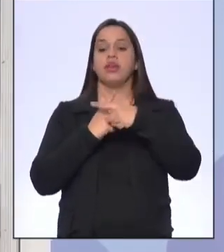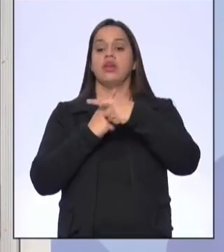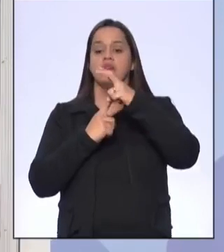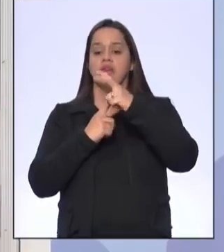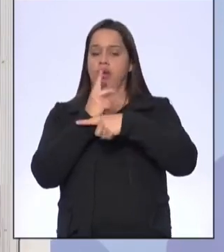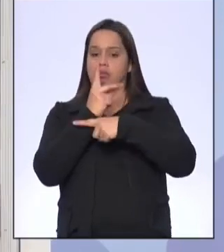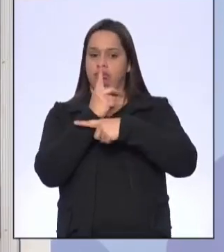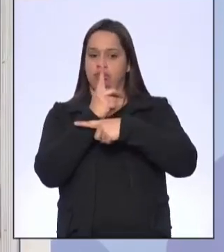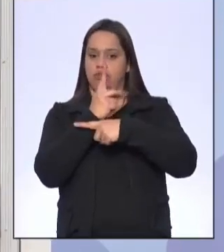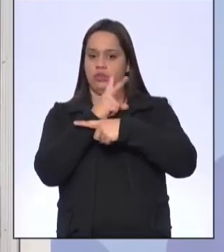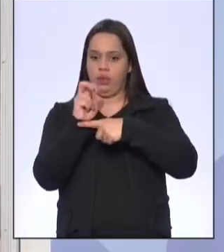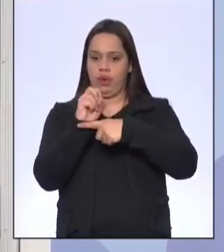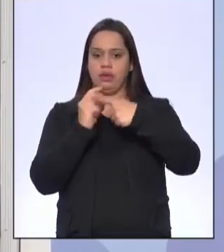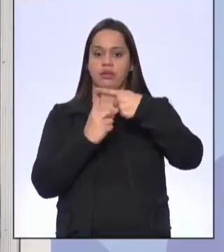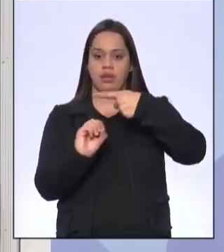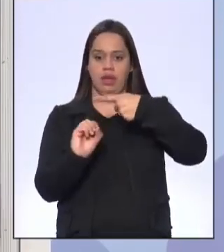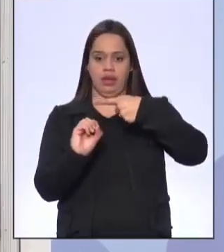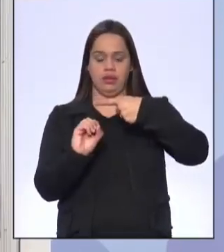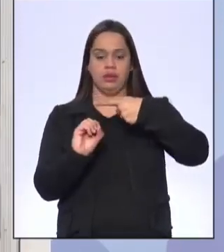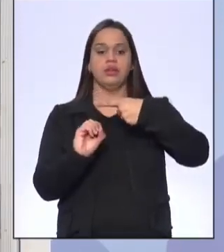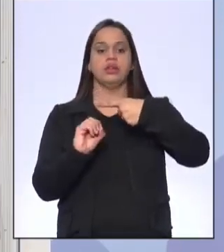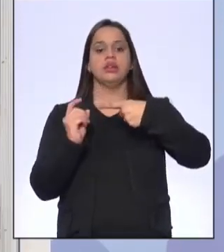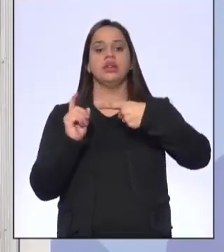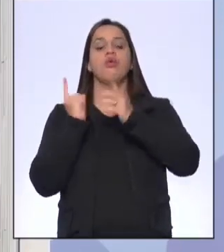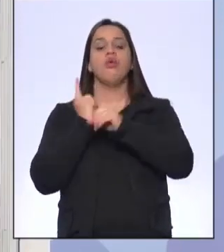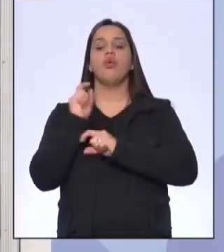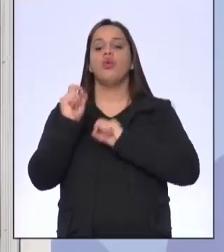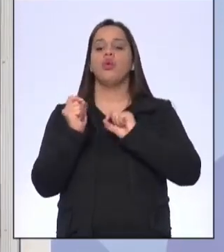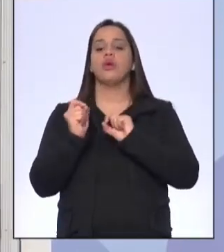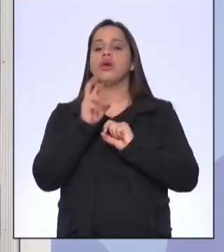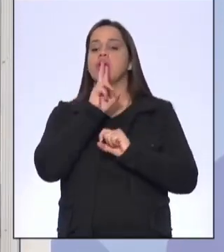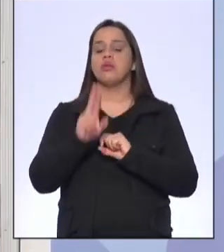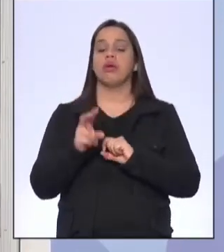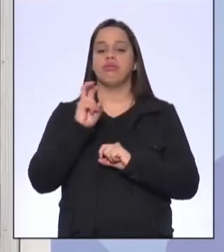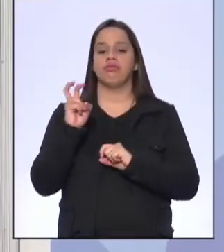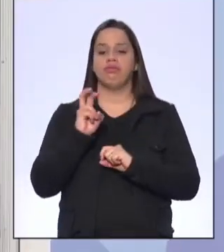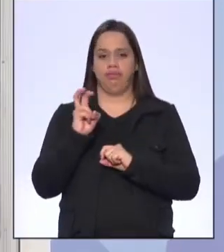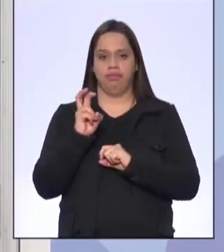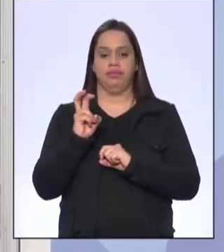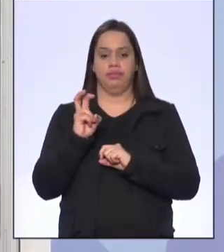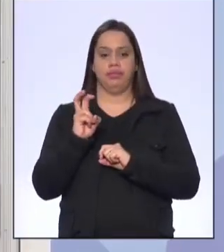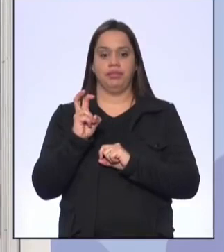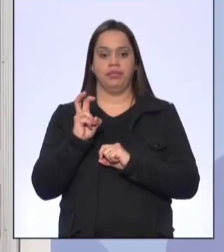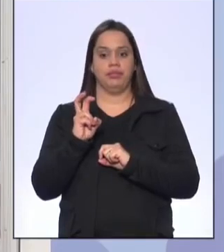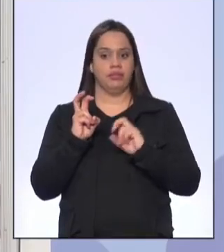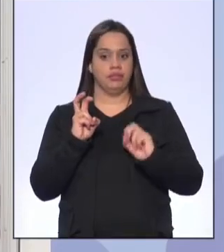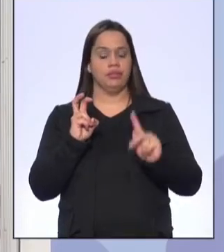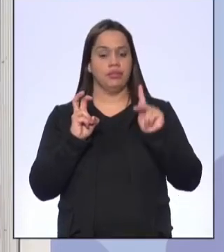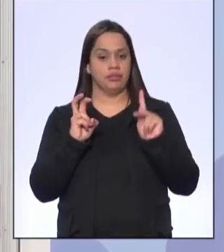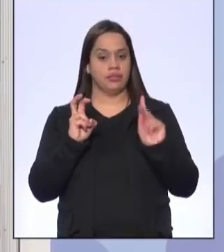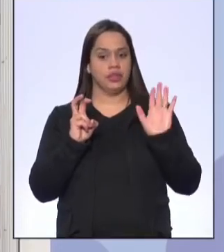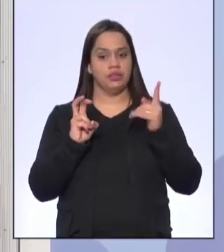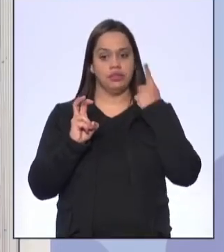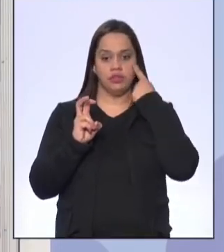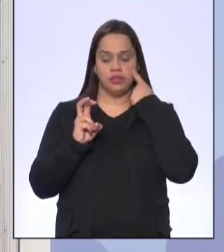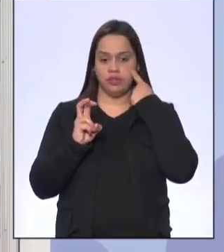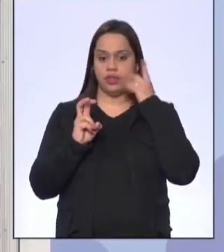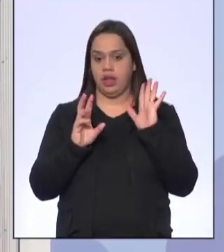por 10, ó. 50 dividido por 10, eu encontro 5. Perfeito. Beleza? É um décimo,